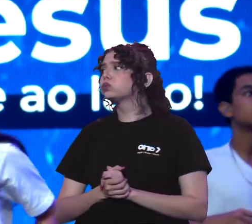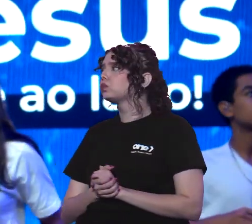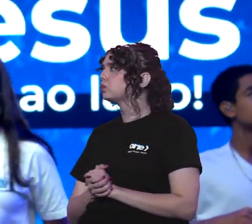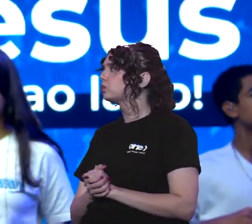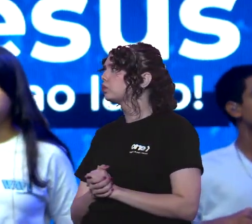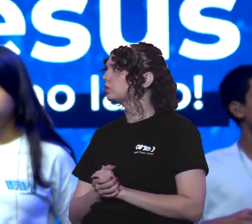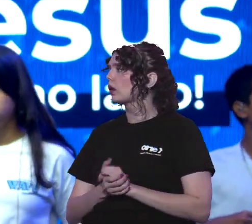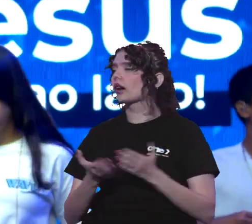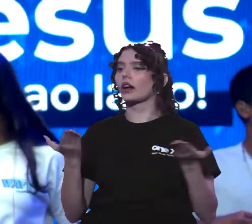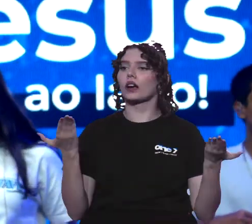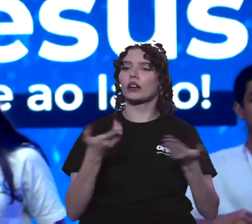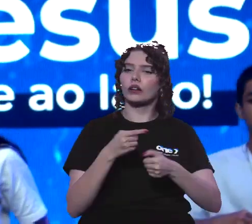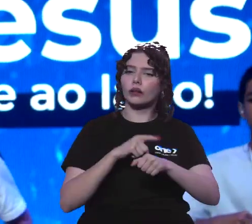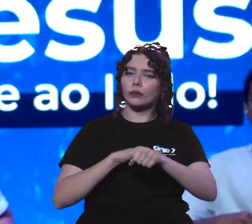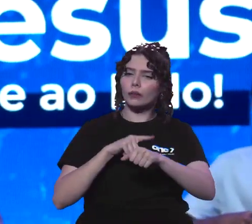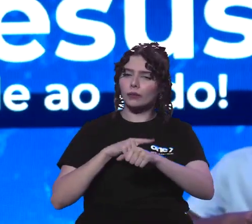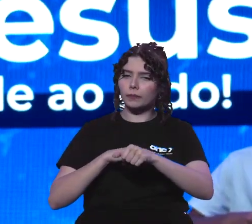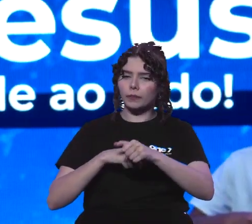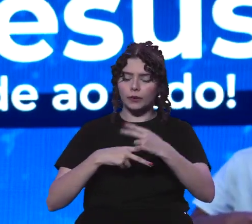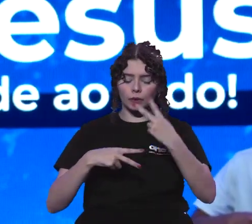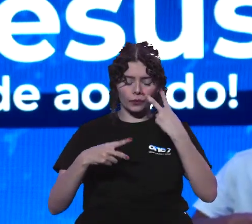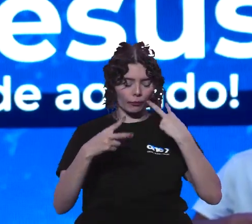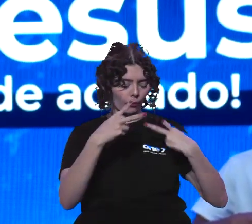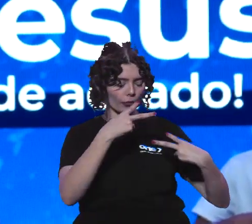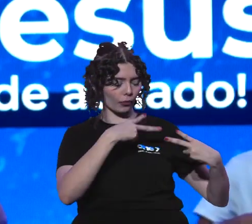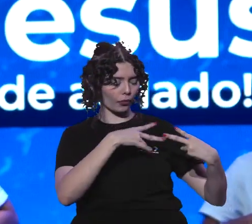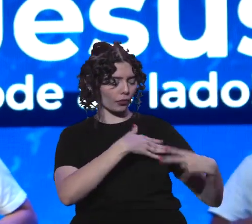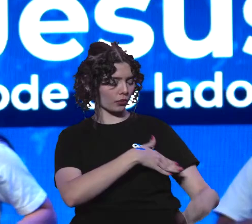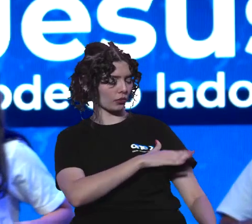Agora está na hora de sondar o coração.